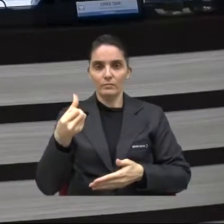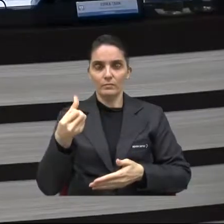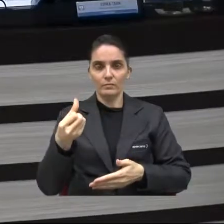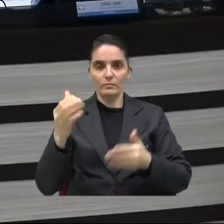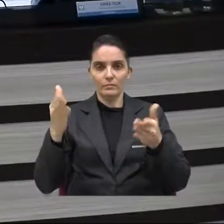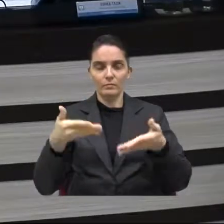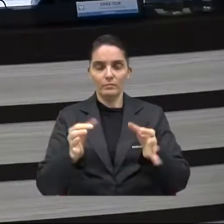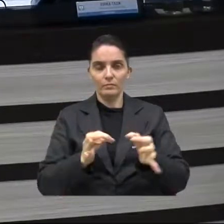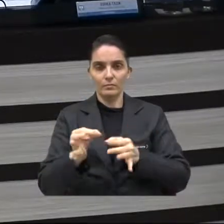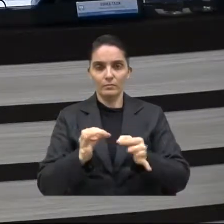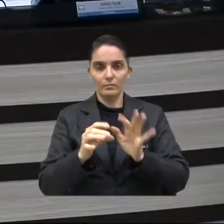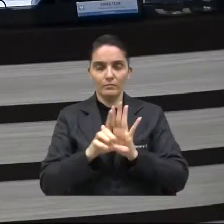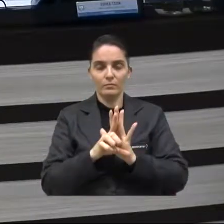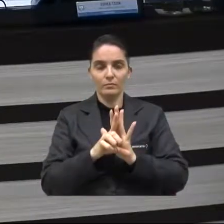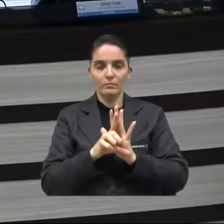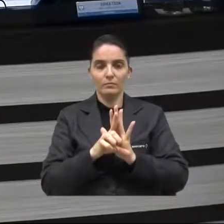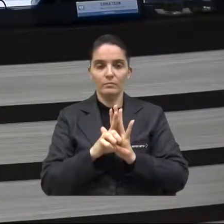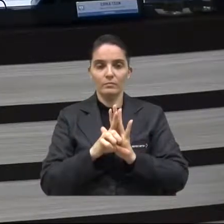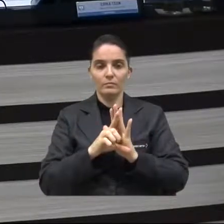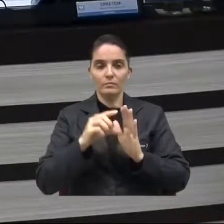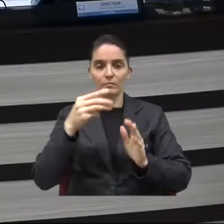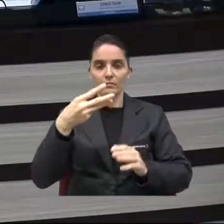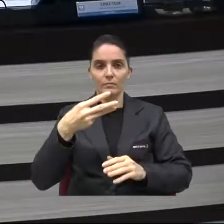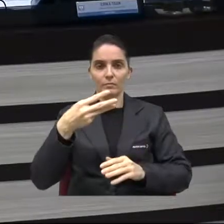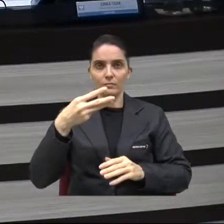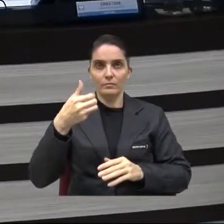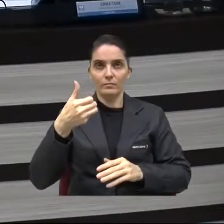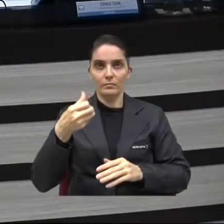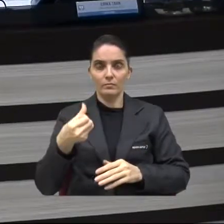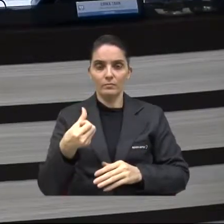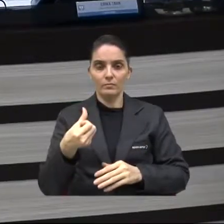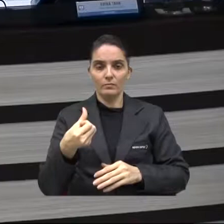o projeto de lei